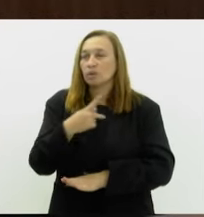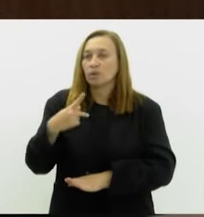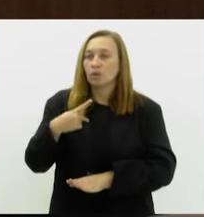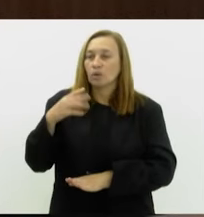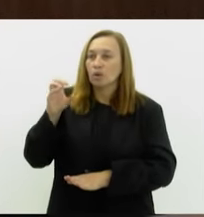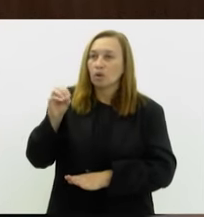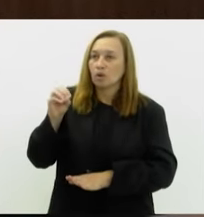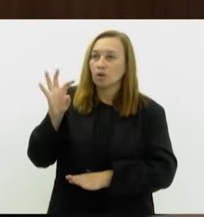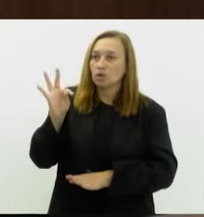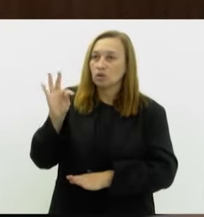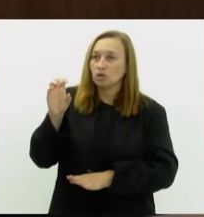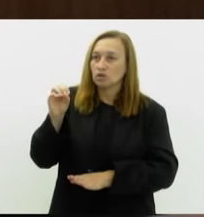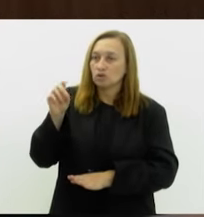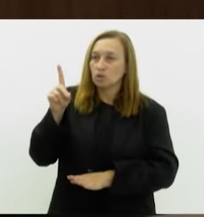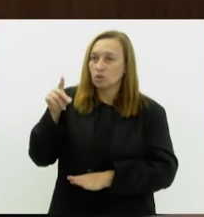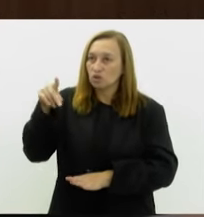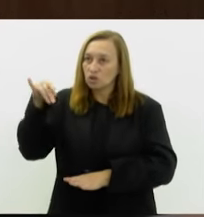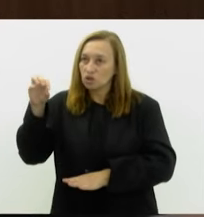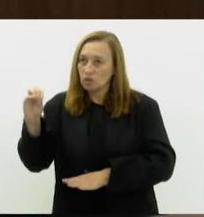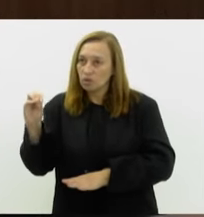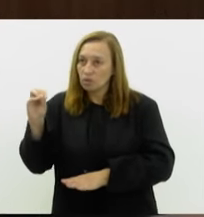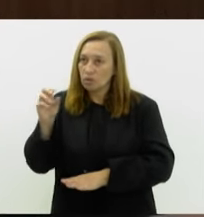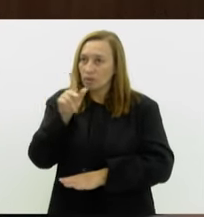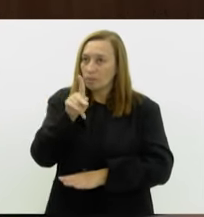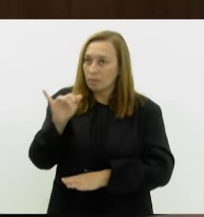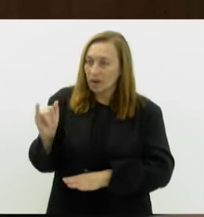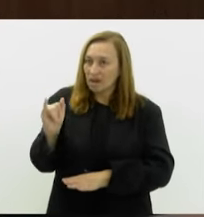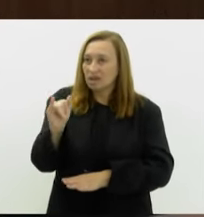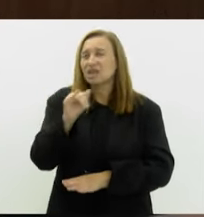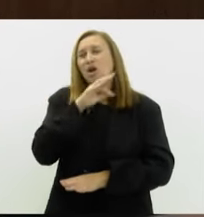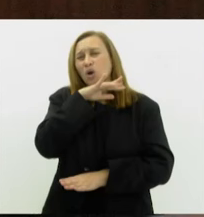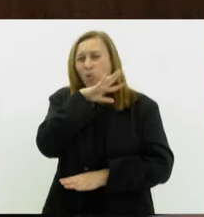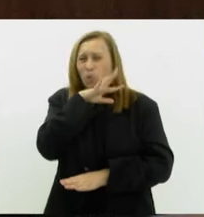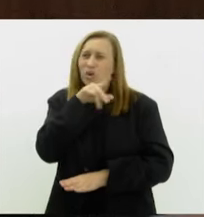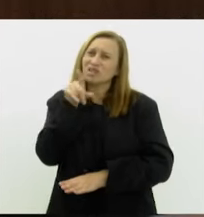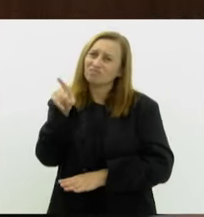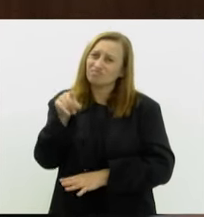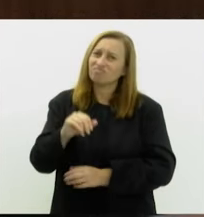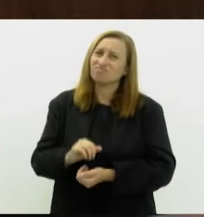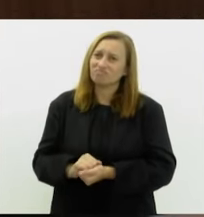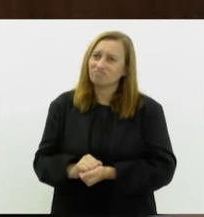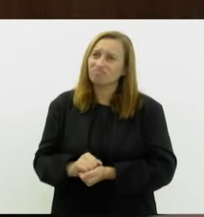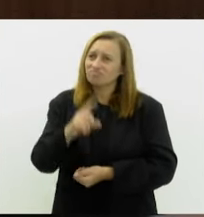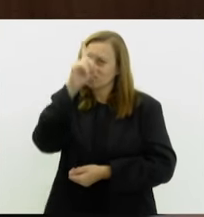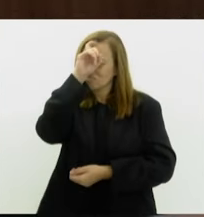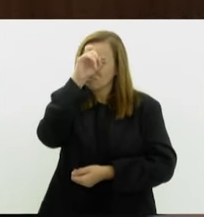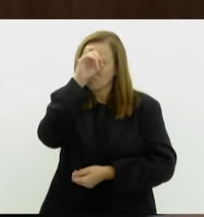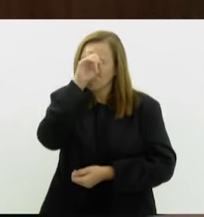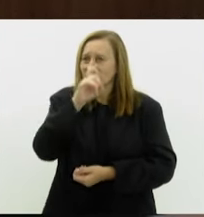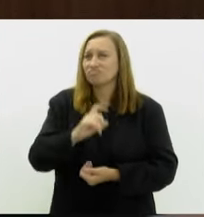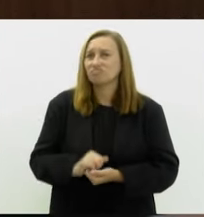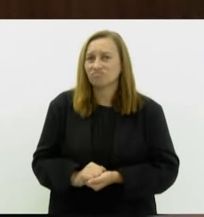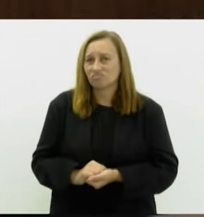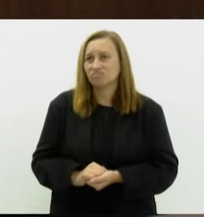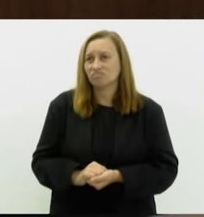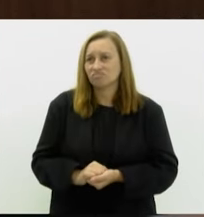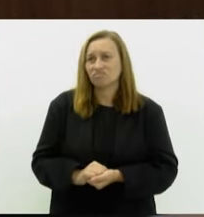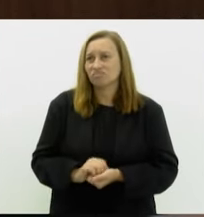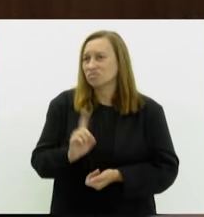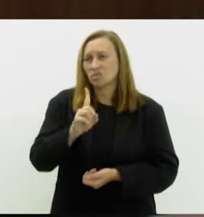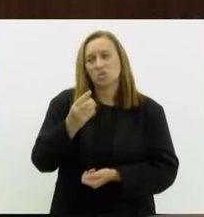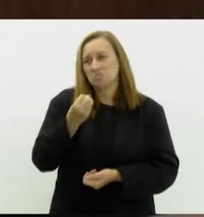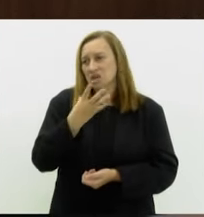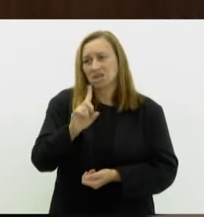Otoni Pai. Ele está muito mal internado no hospital. Não está bem,